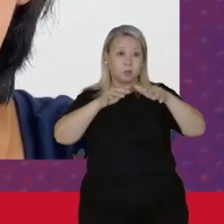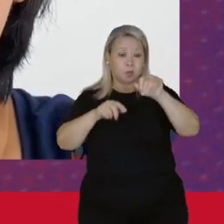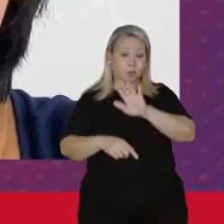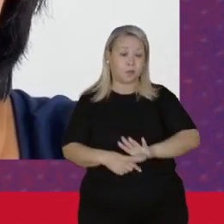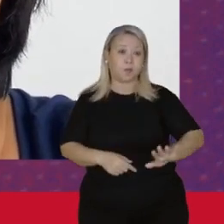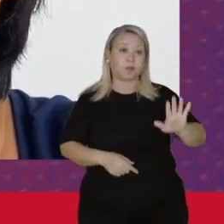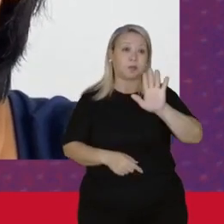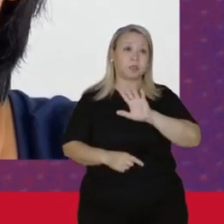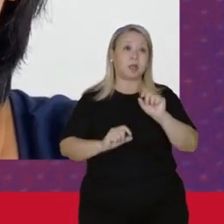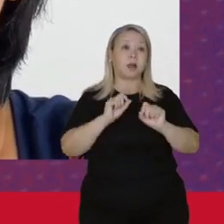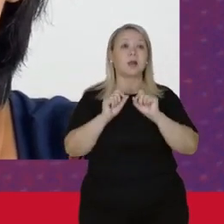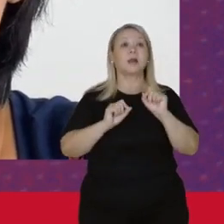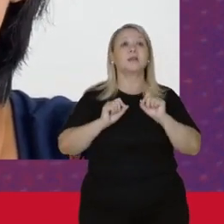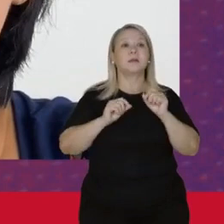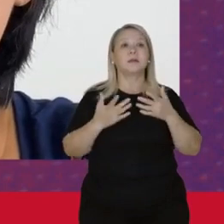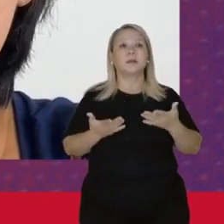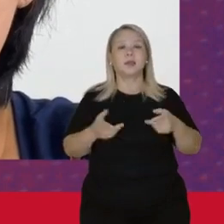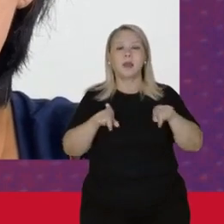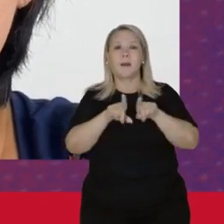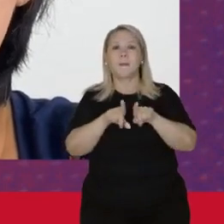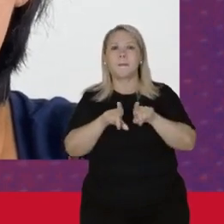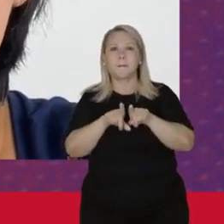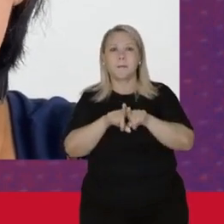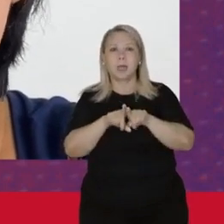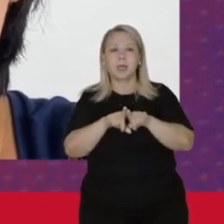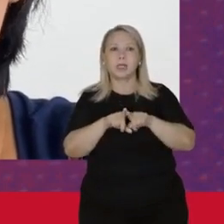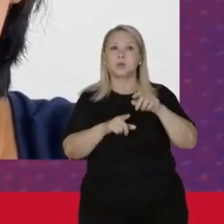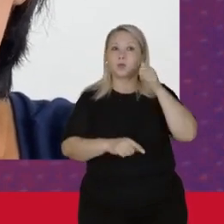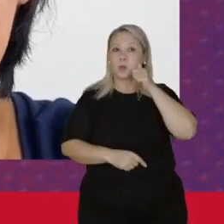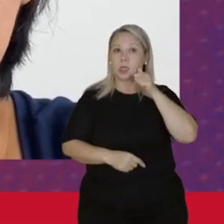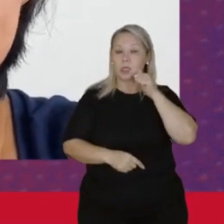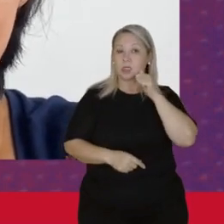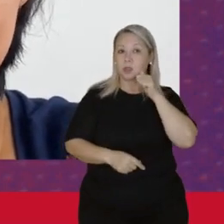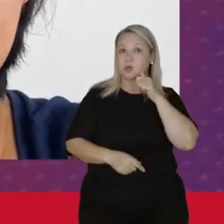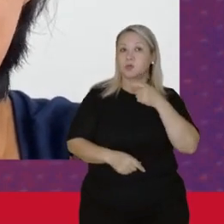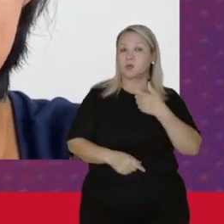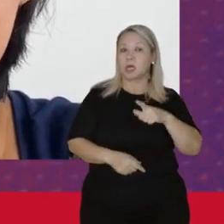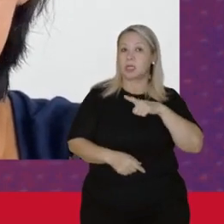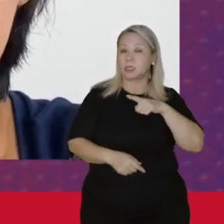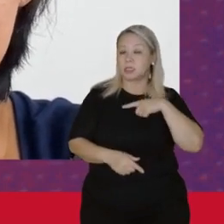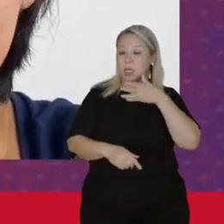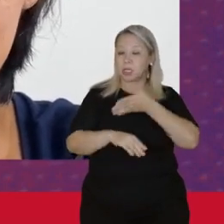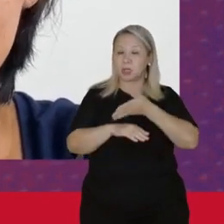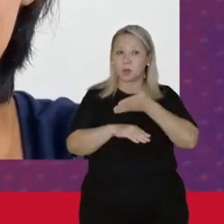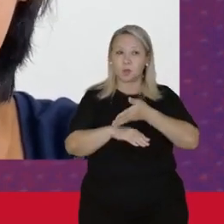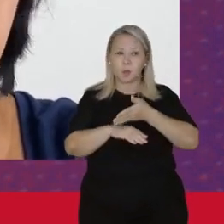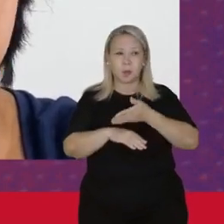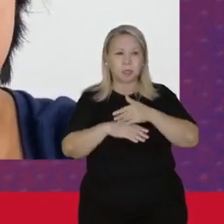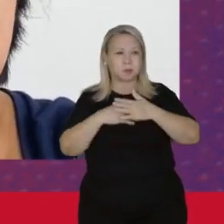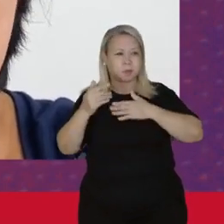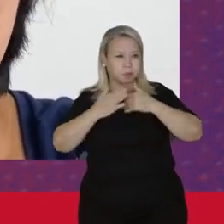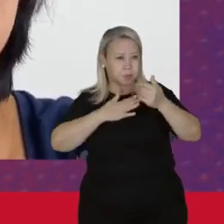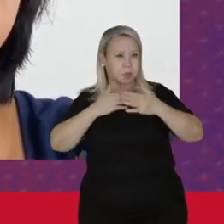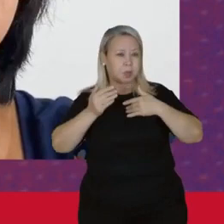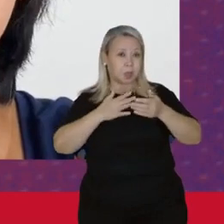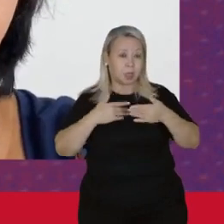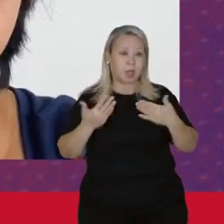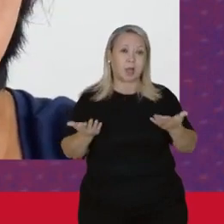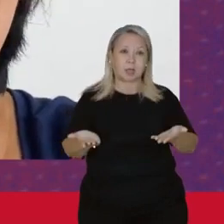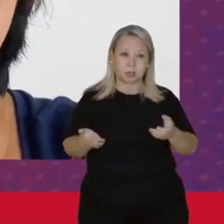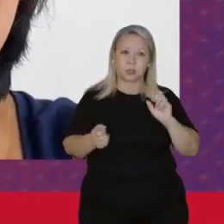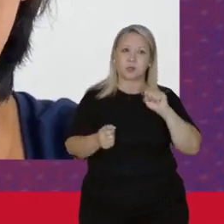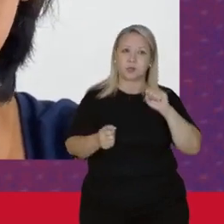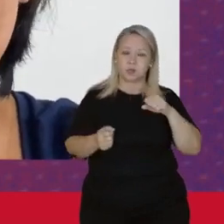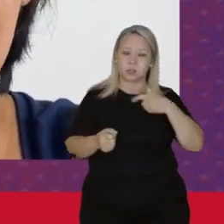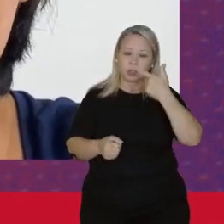gerais, é que mesmo as mulheres tendo essa participação ativa, afinal de contas,